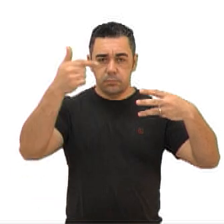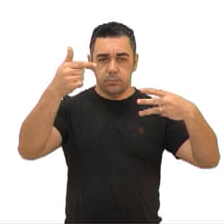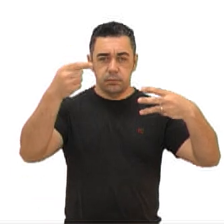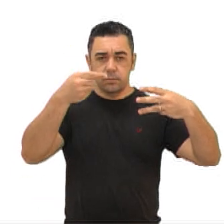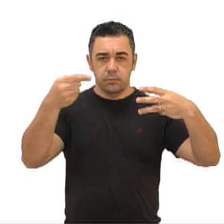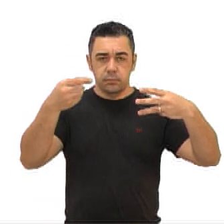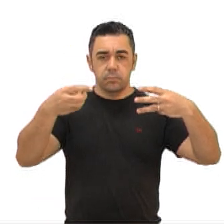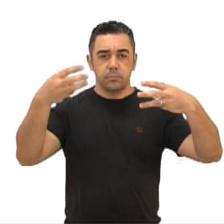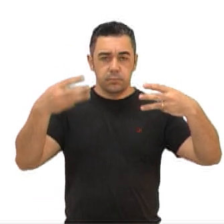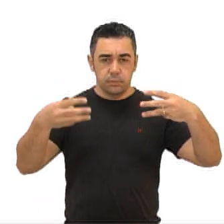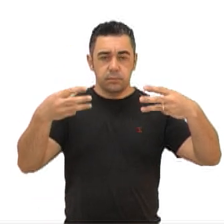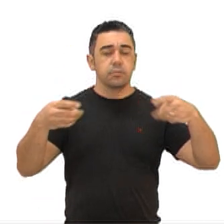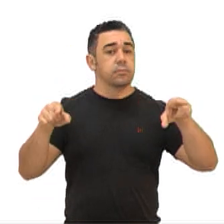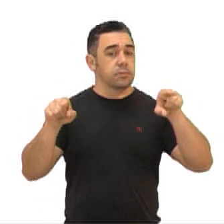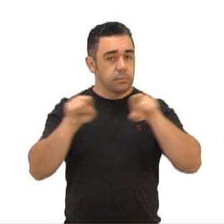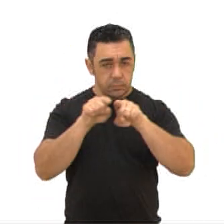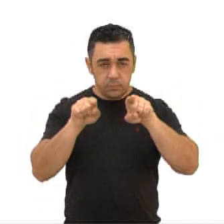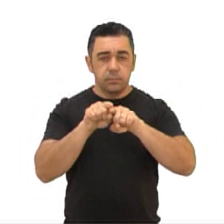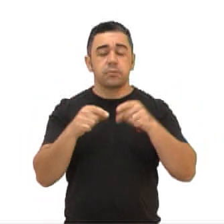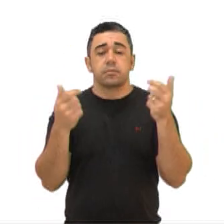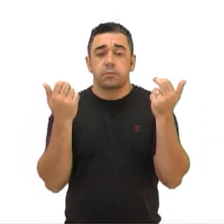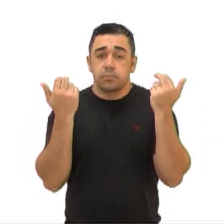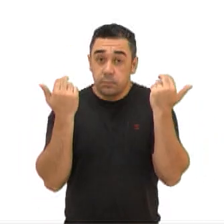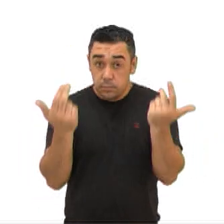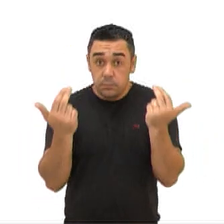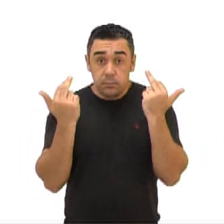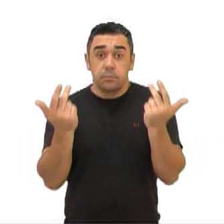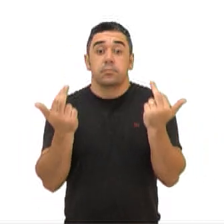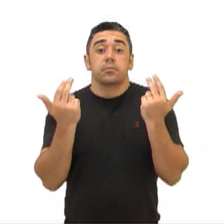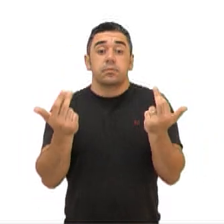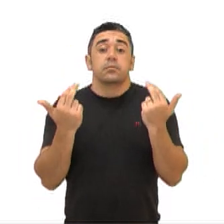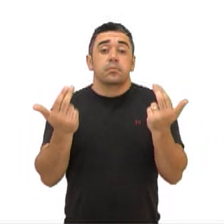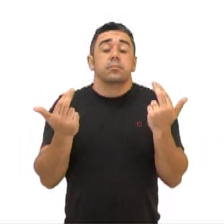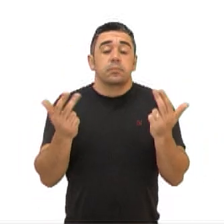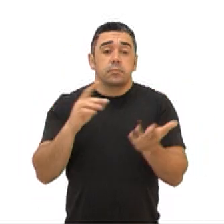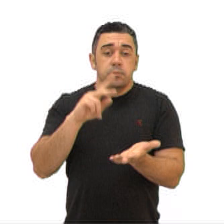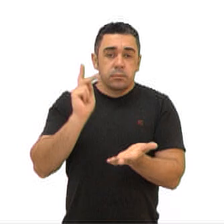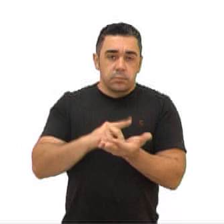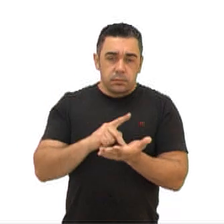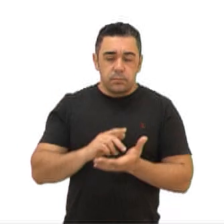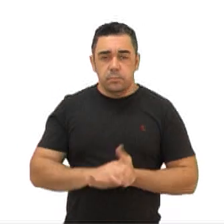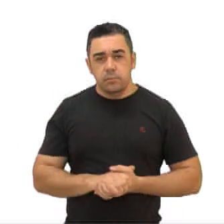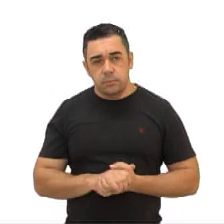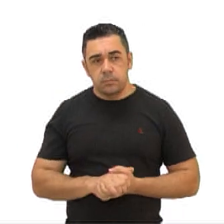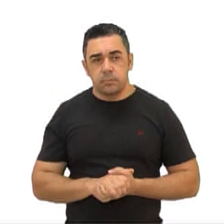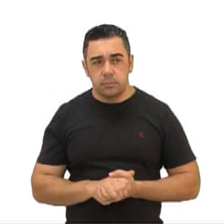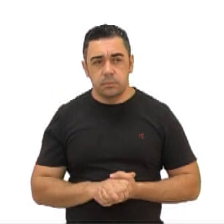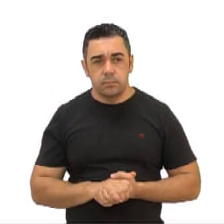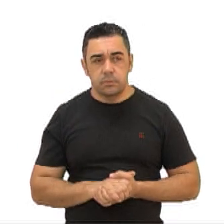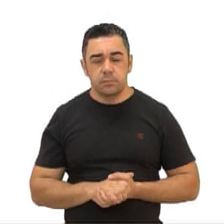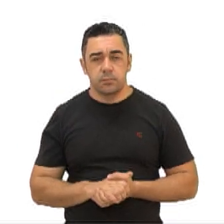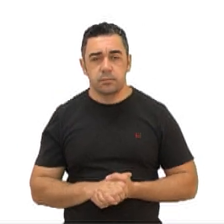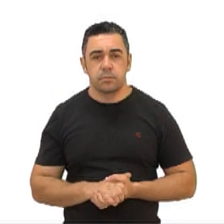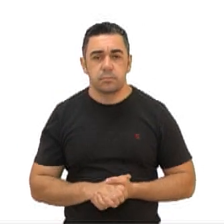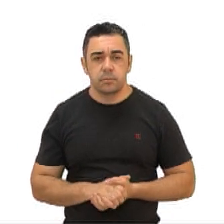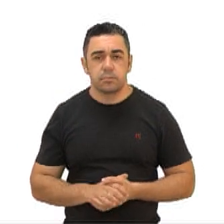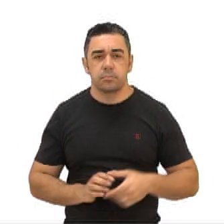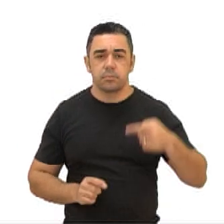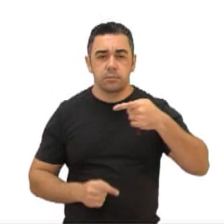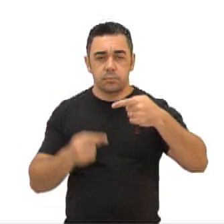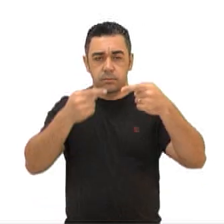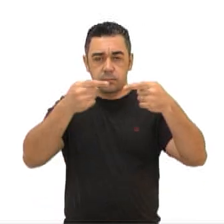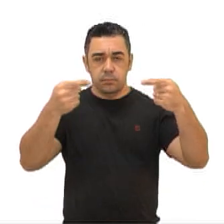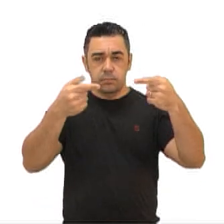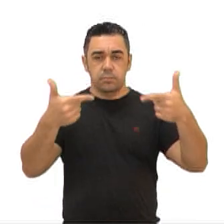sobre 3 também tem a mesma igualdade, a mesma veracidade entre os dois termos, os dois membros. E